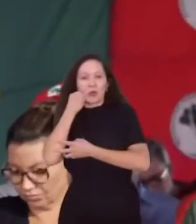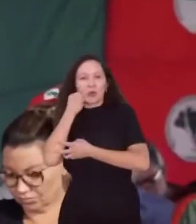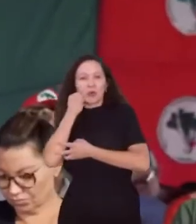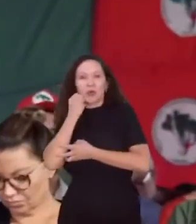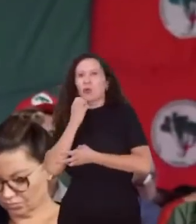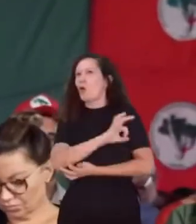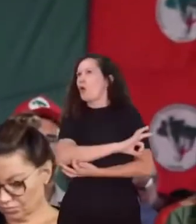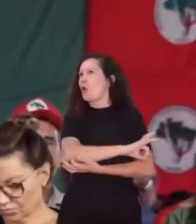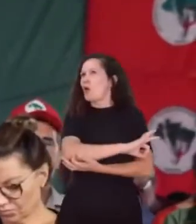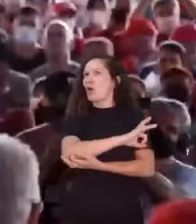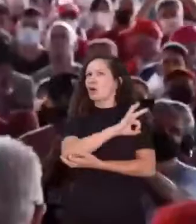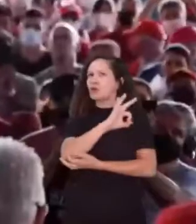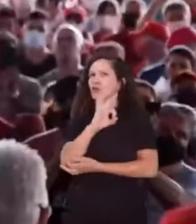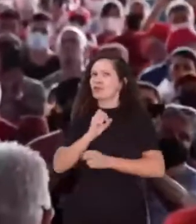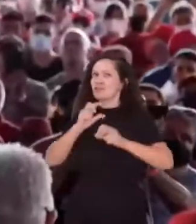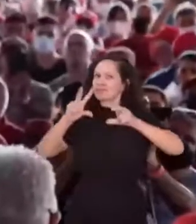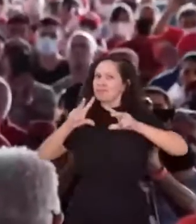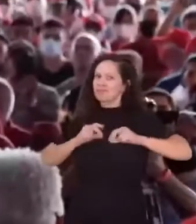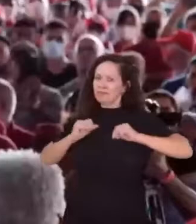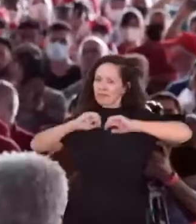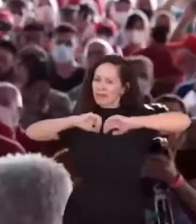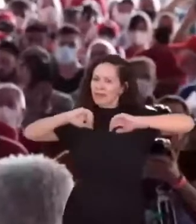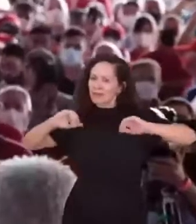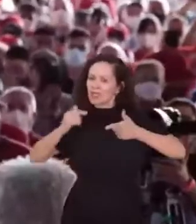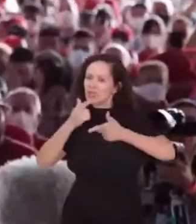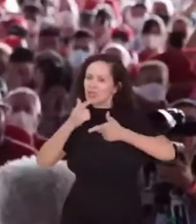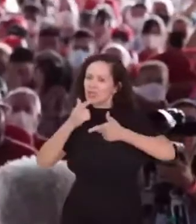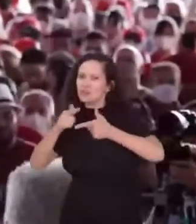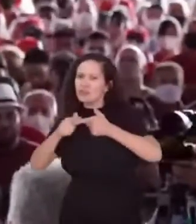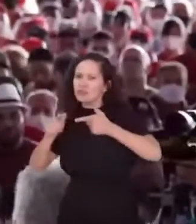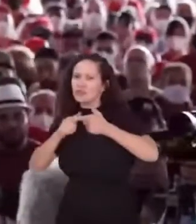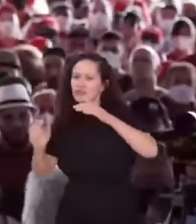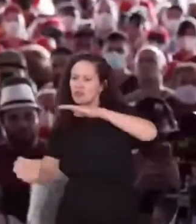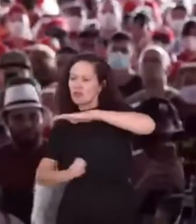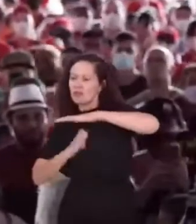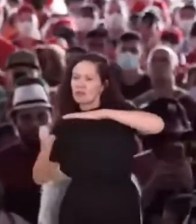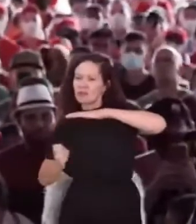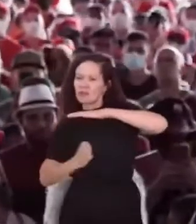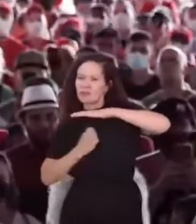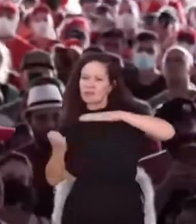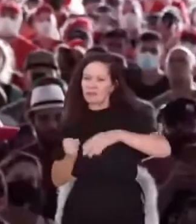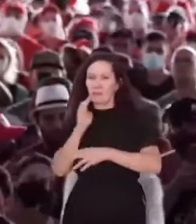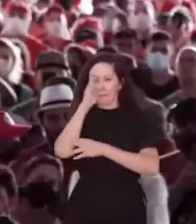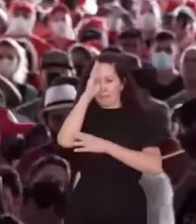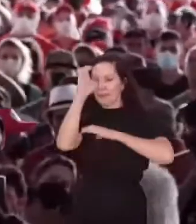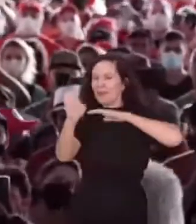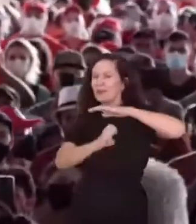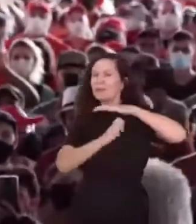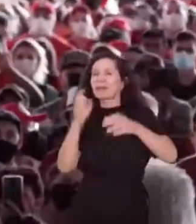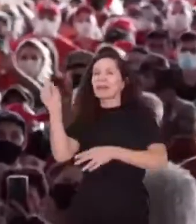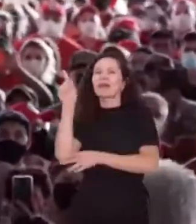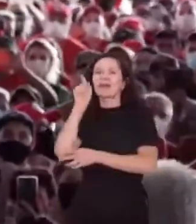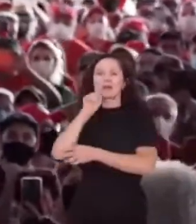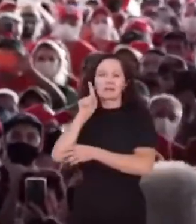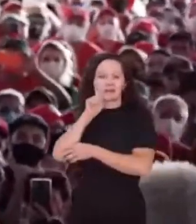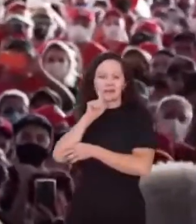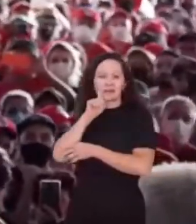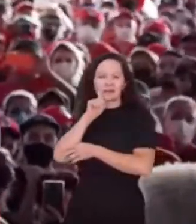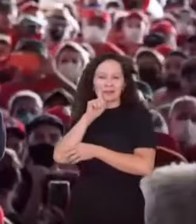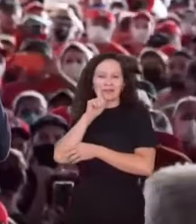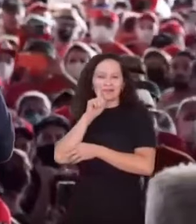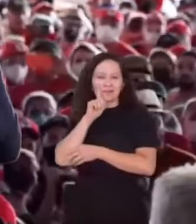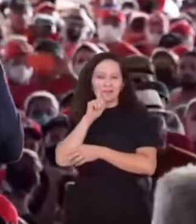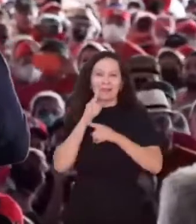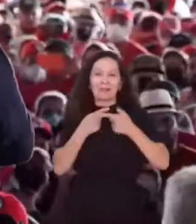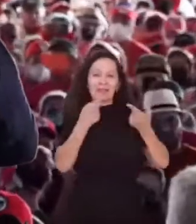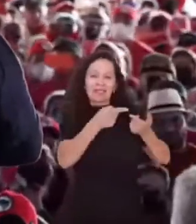dividir entre os acionistas, sobretudo os acionistas americanos, em detrimento da miséria e